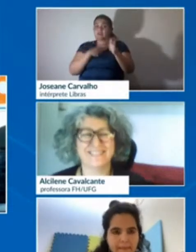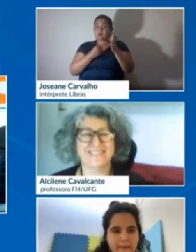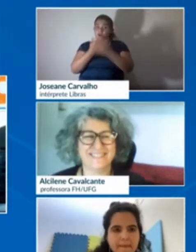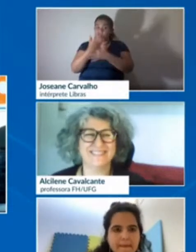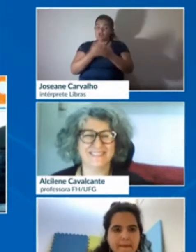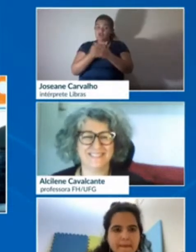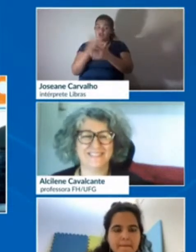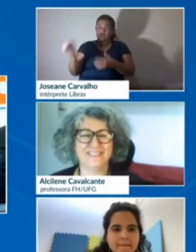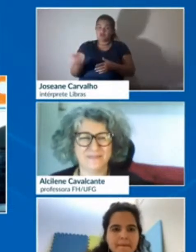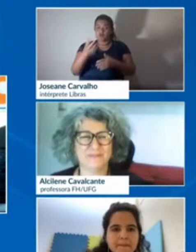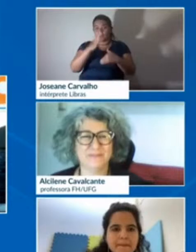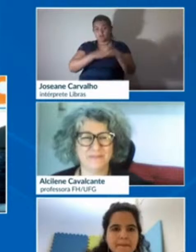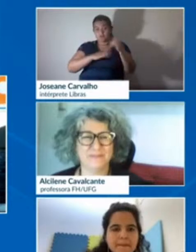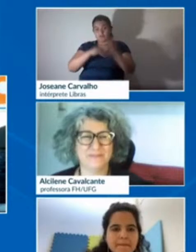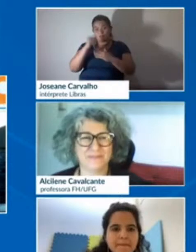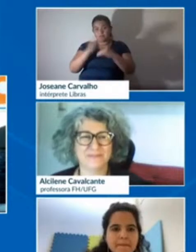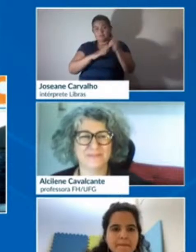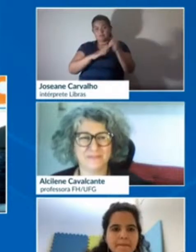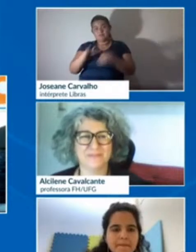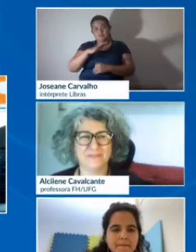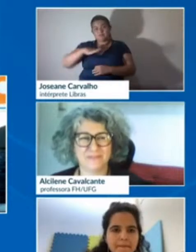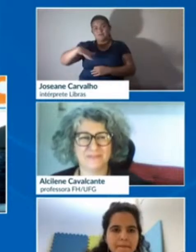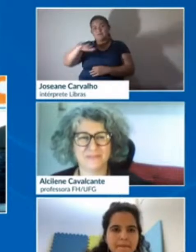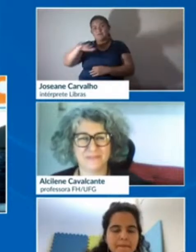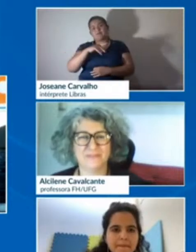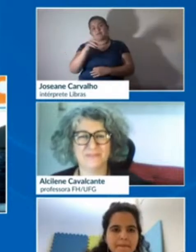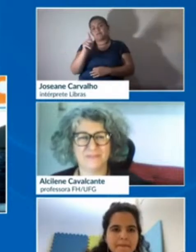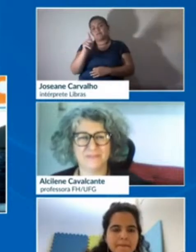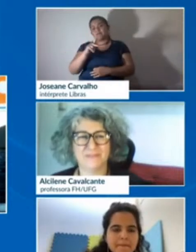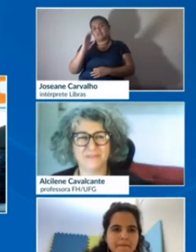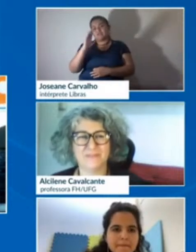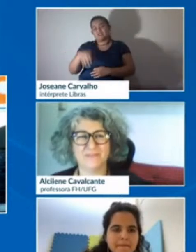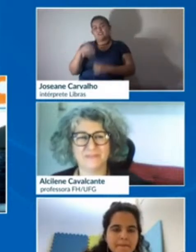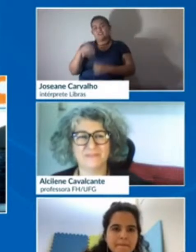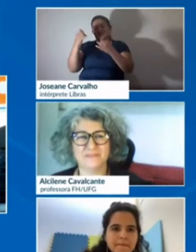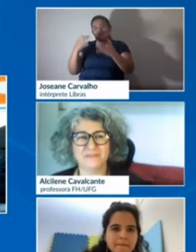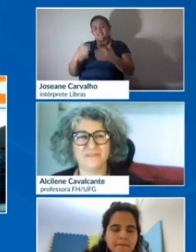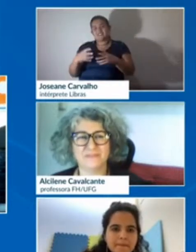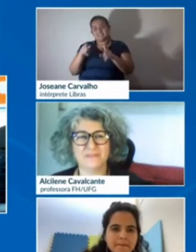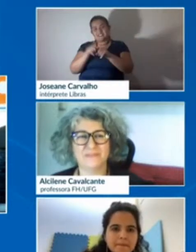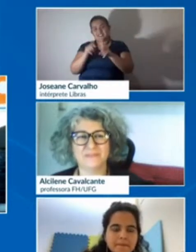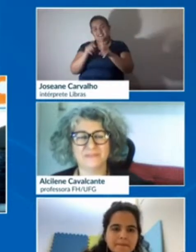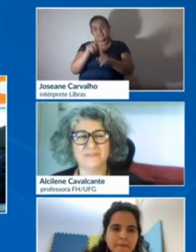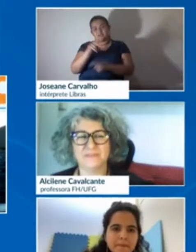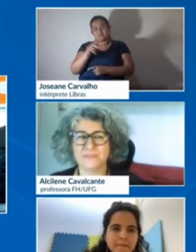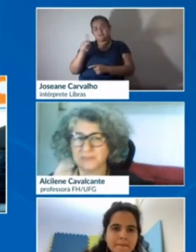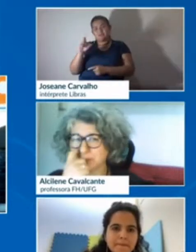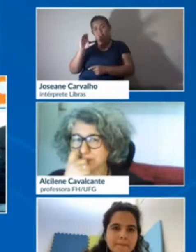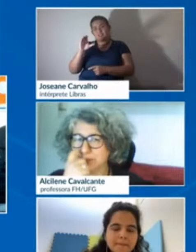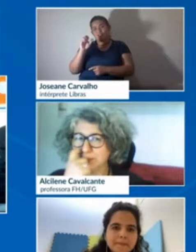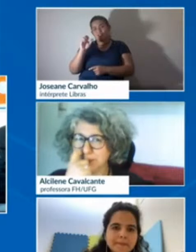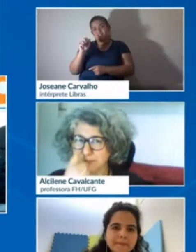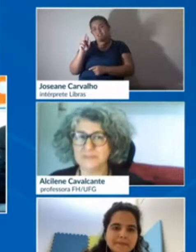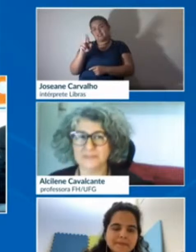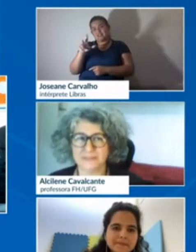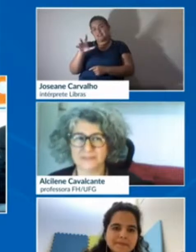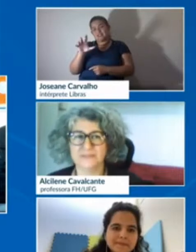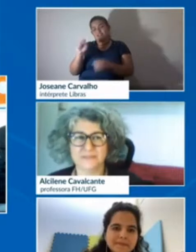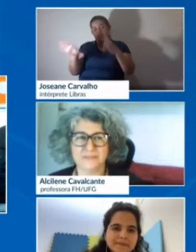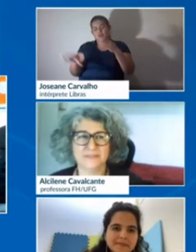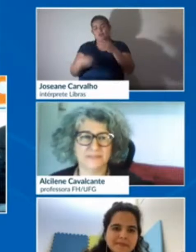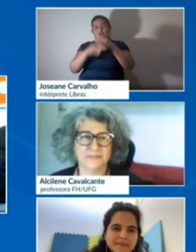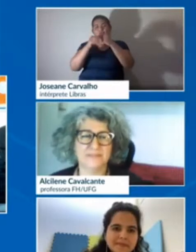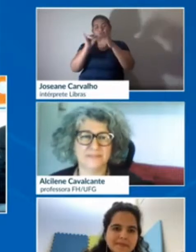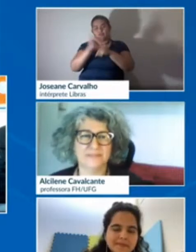A professora também tinha destacado um pouquinho, né? E a Carla, a professora Alcilene já tinha destacado, e a Carla reiterou aqui no